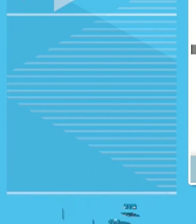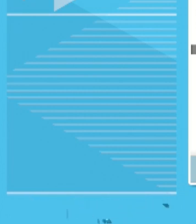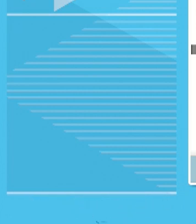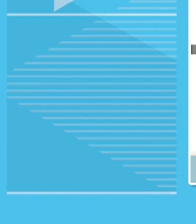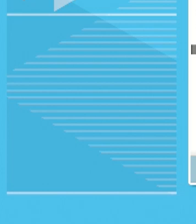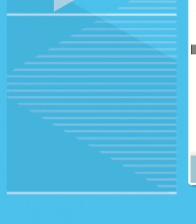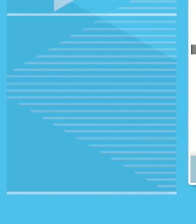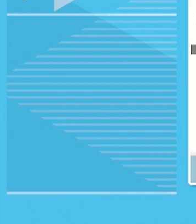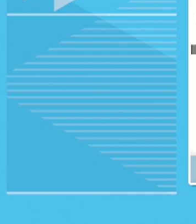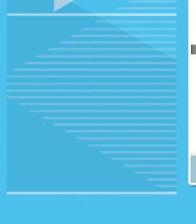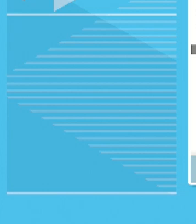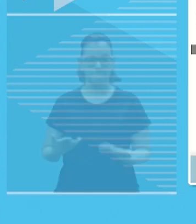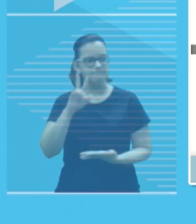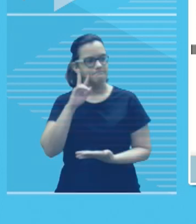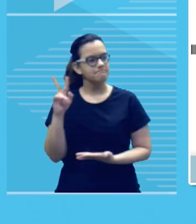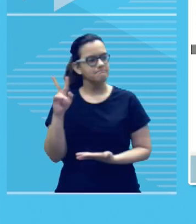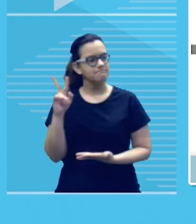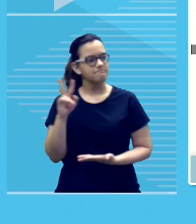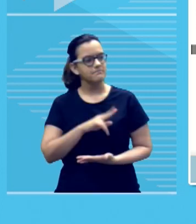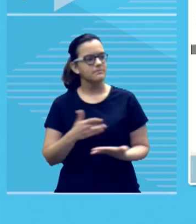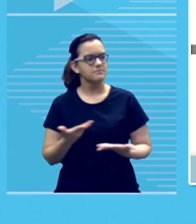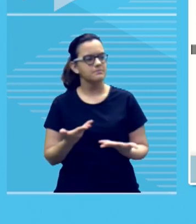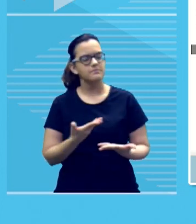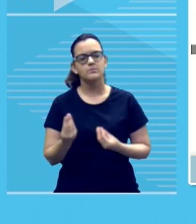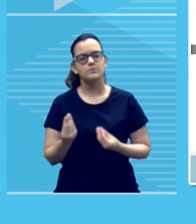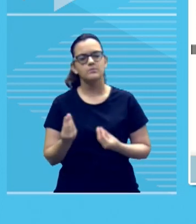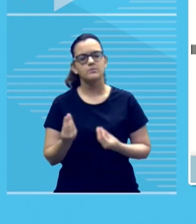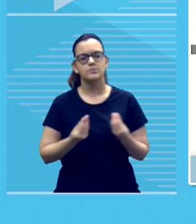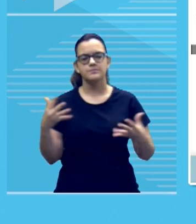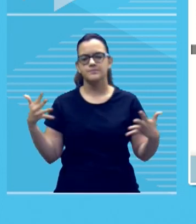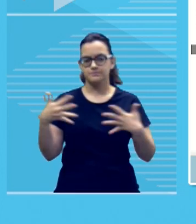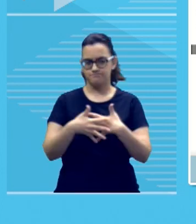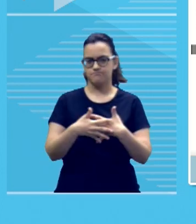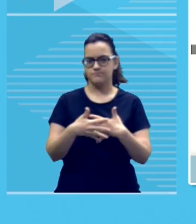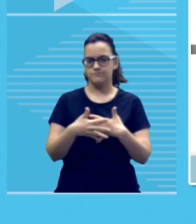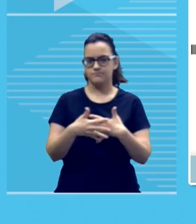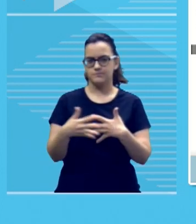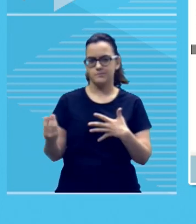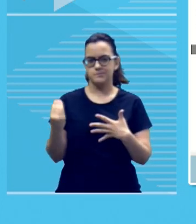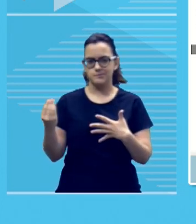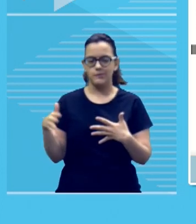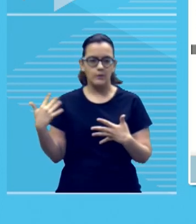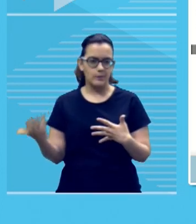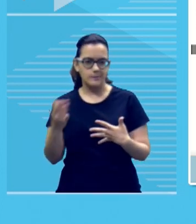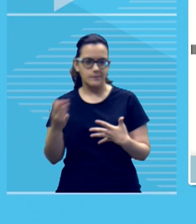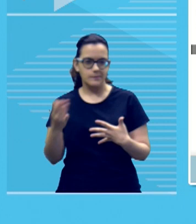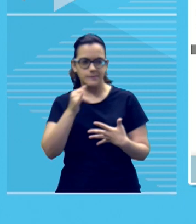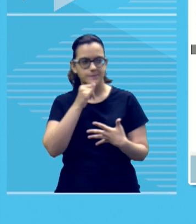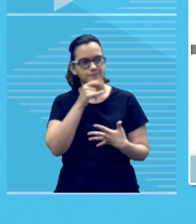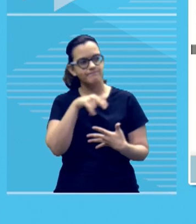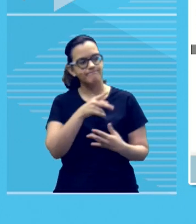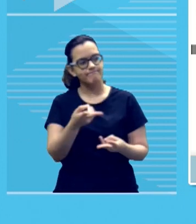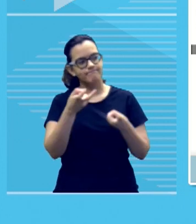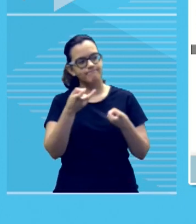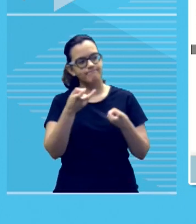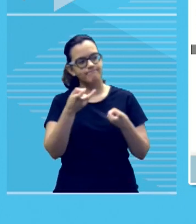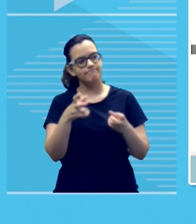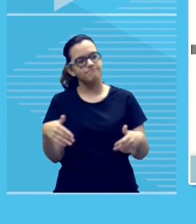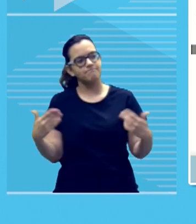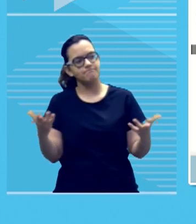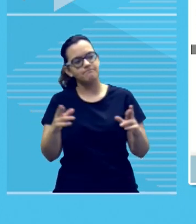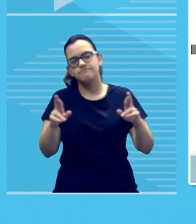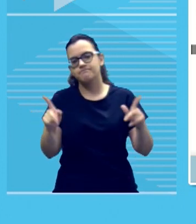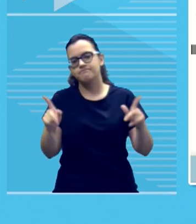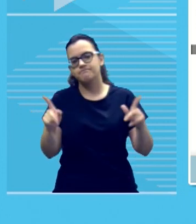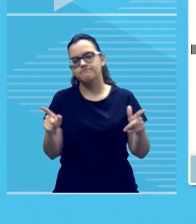vamos lá então pessoal Olha só vamos ver o tipo de isomeria O que que tá mudando aí Vocês conseguem observar